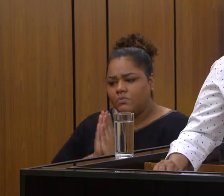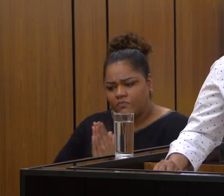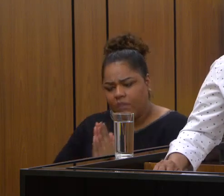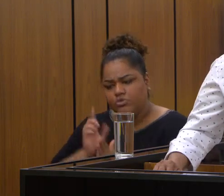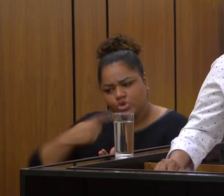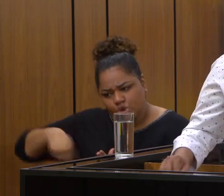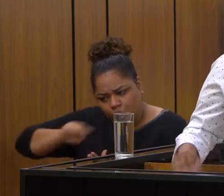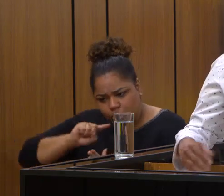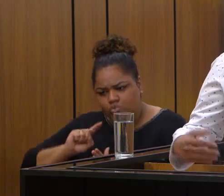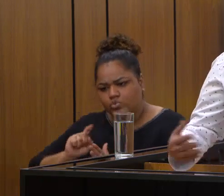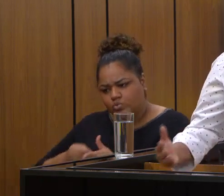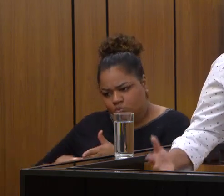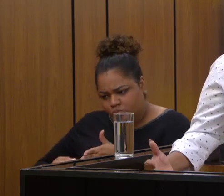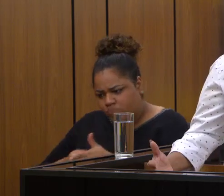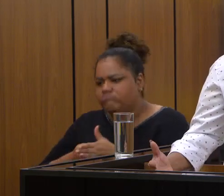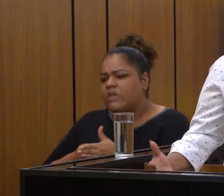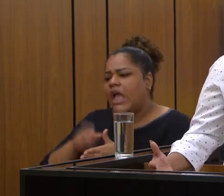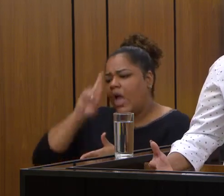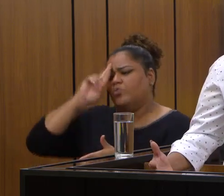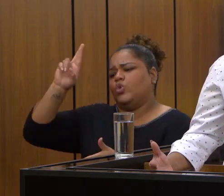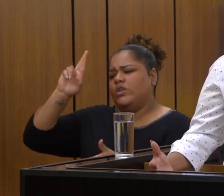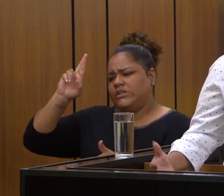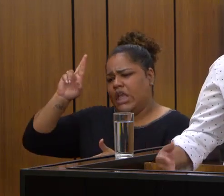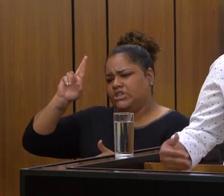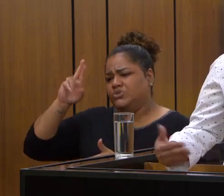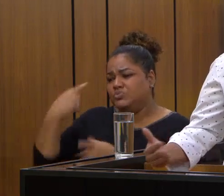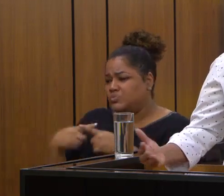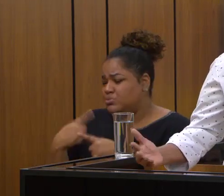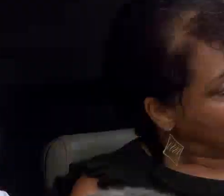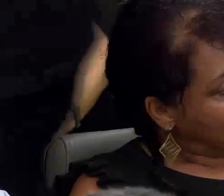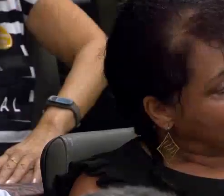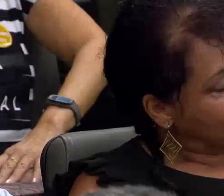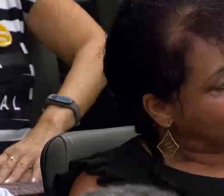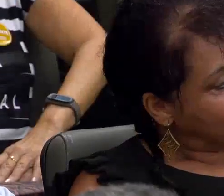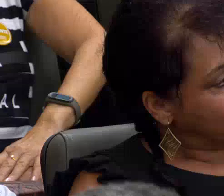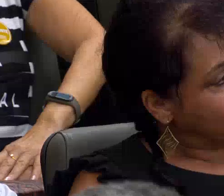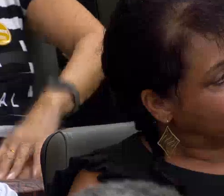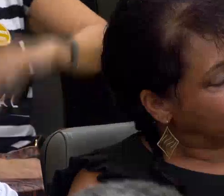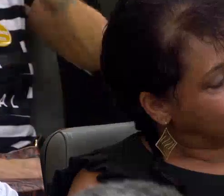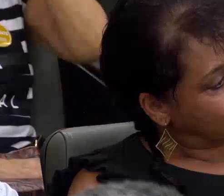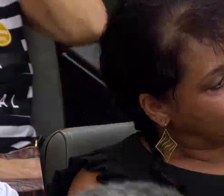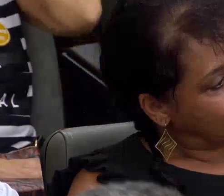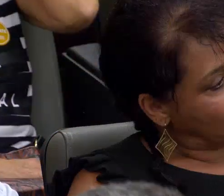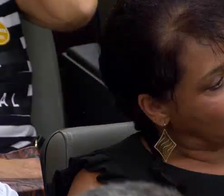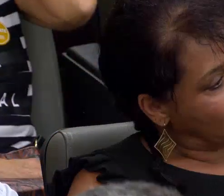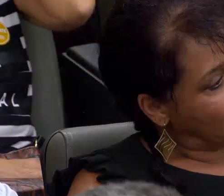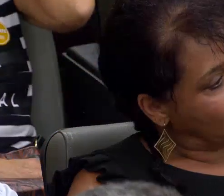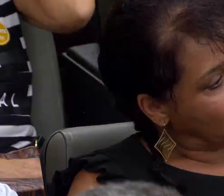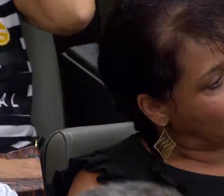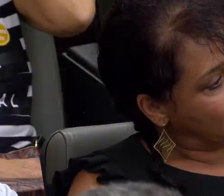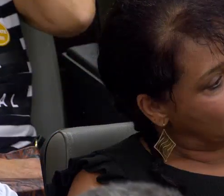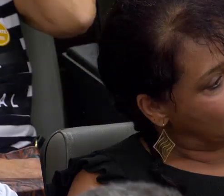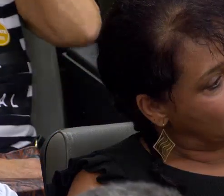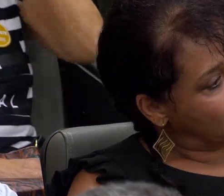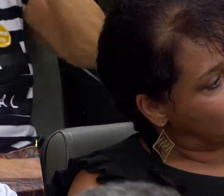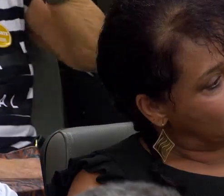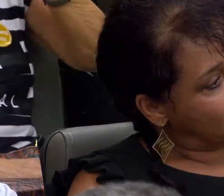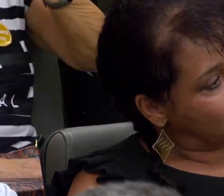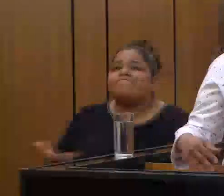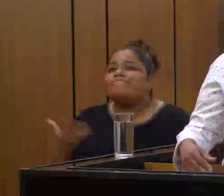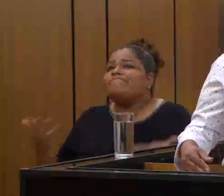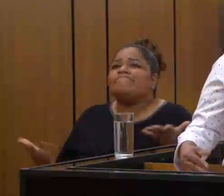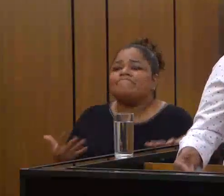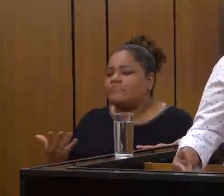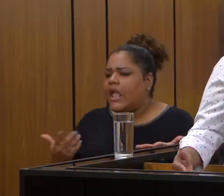as autoridades porque não sabemos mais o que fazer não sabemos mais como correr atrás por várias vezes